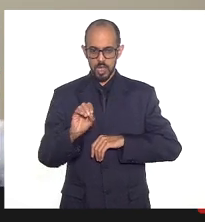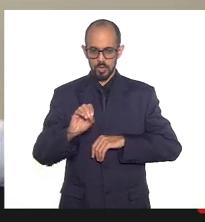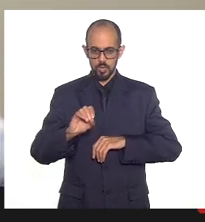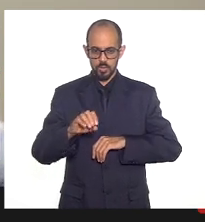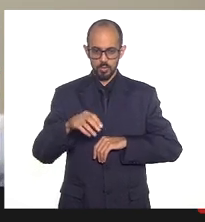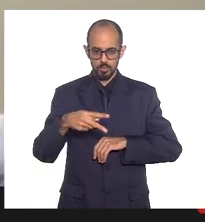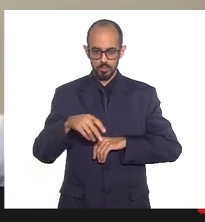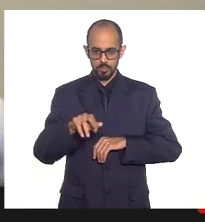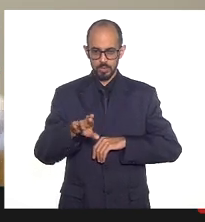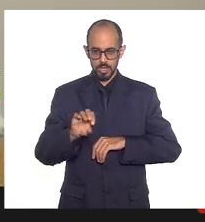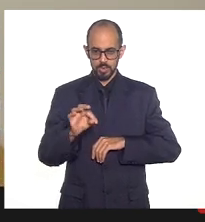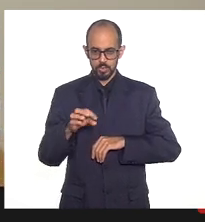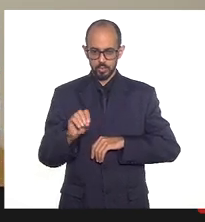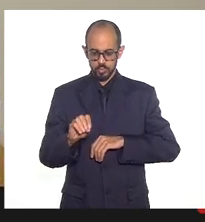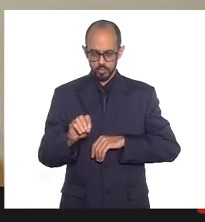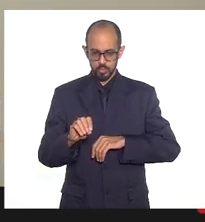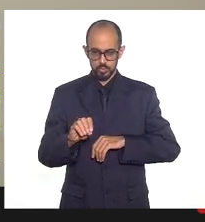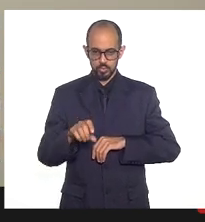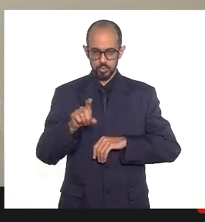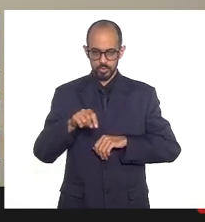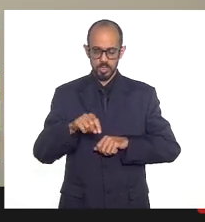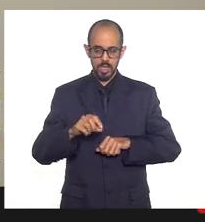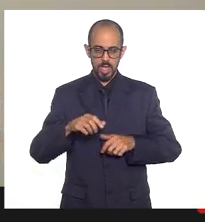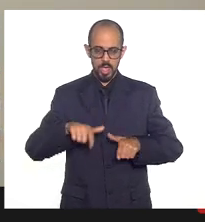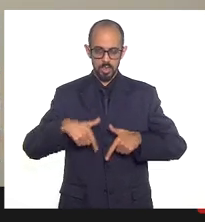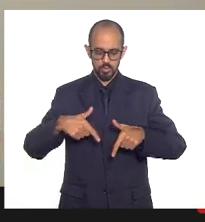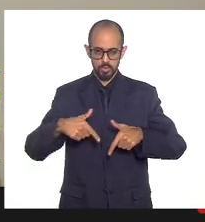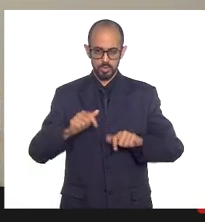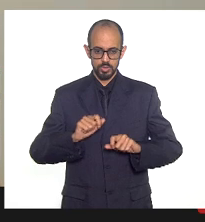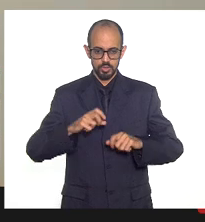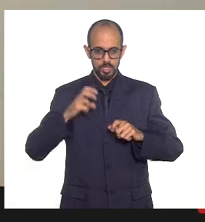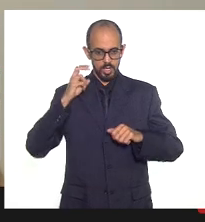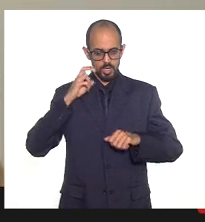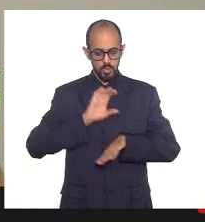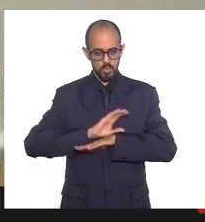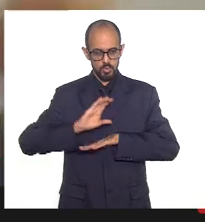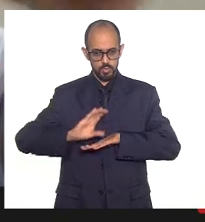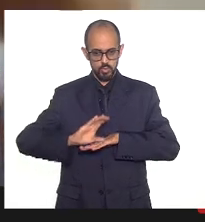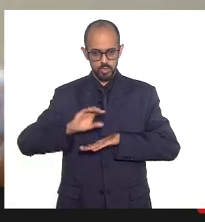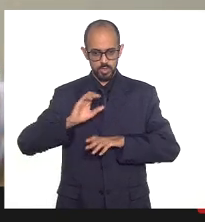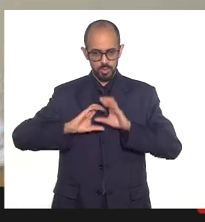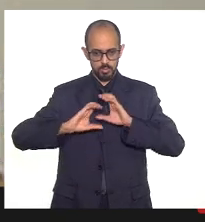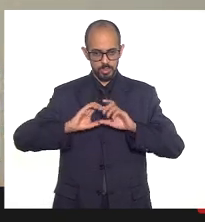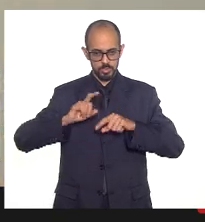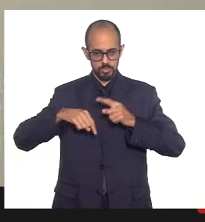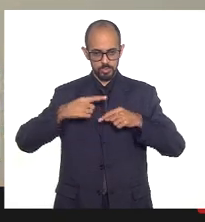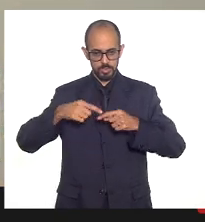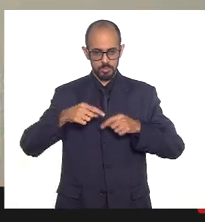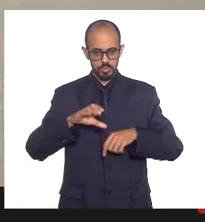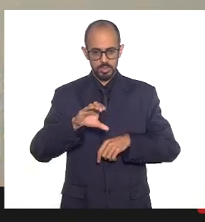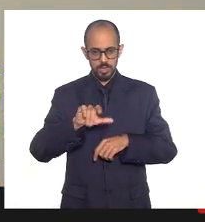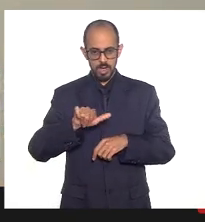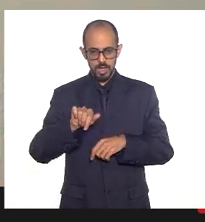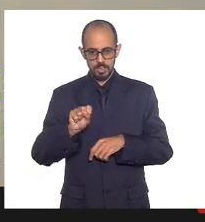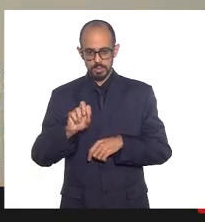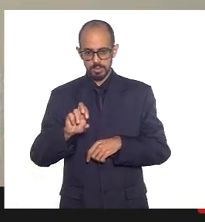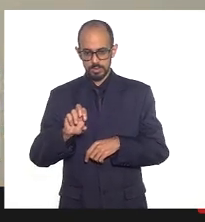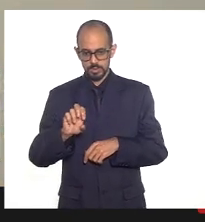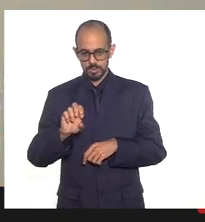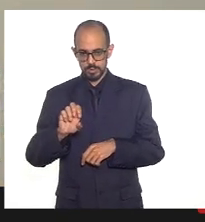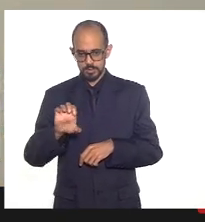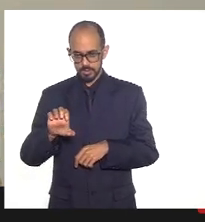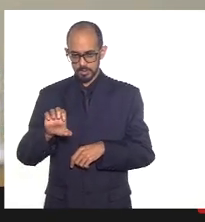da cultura, no mundo do samba, também no campo da comunicação. Thiago Prata, você tem a palavra. Em seguida, a Clarice Meirelles, do